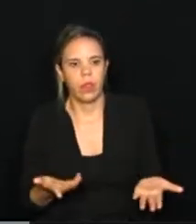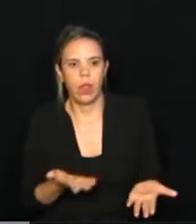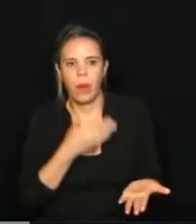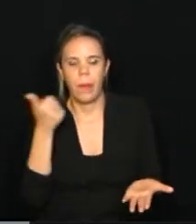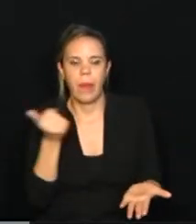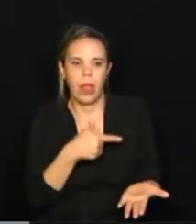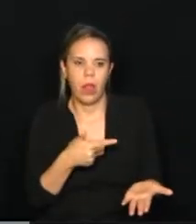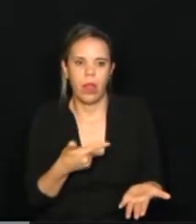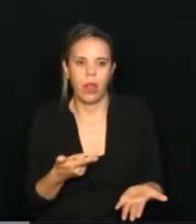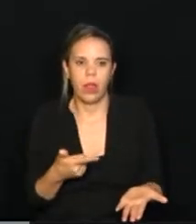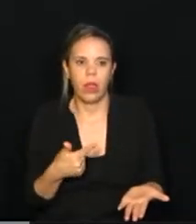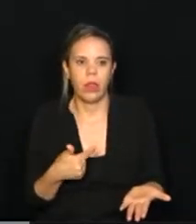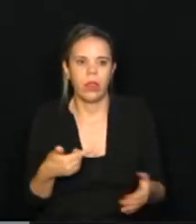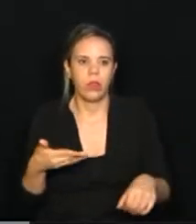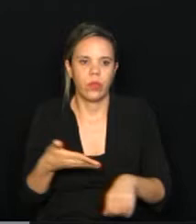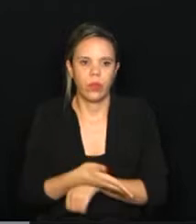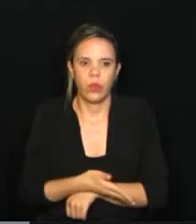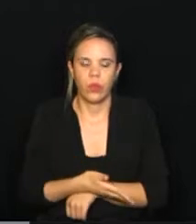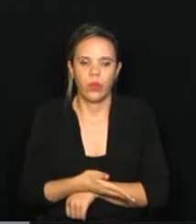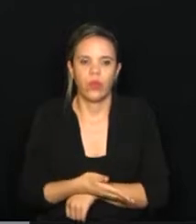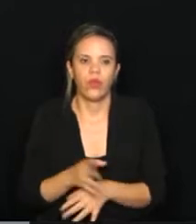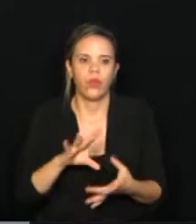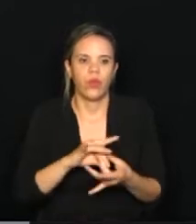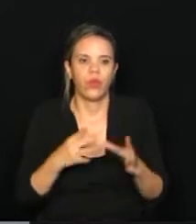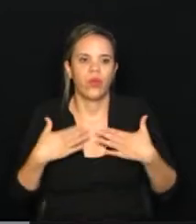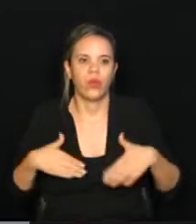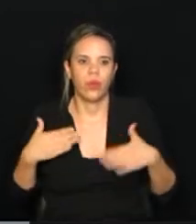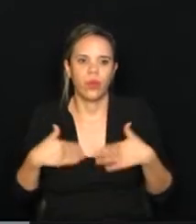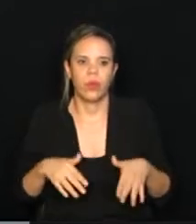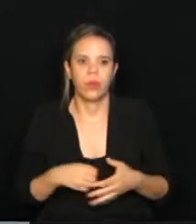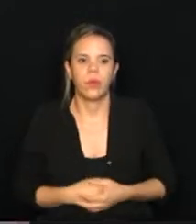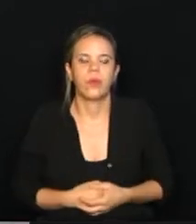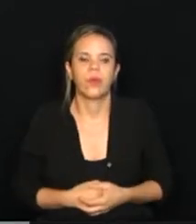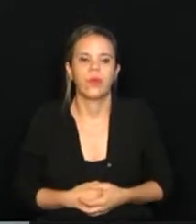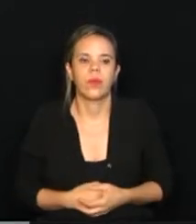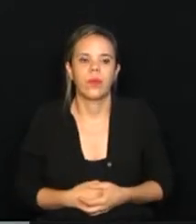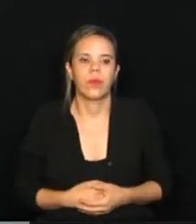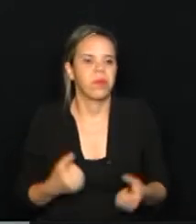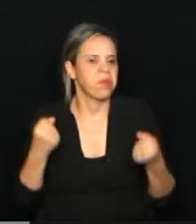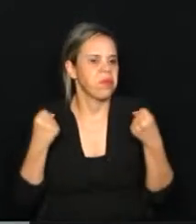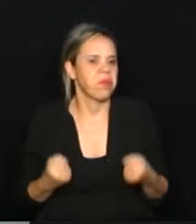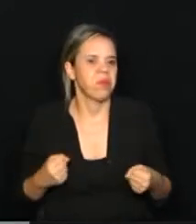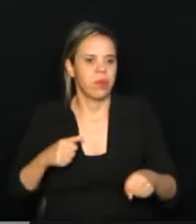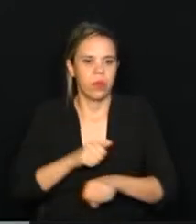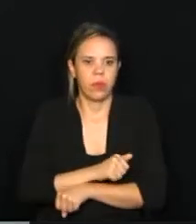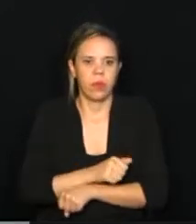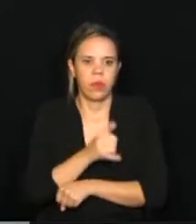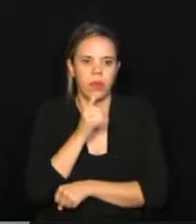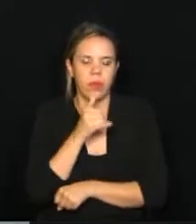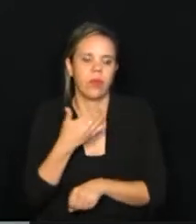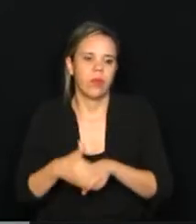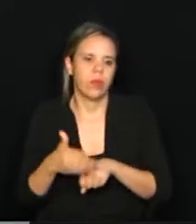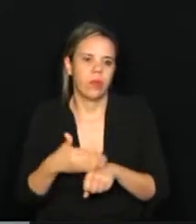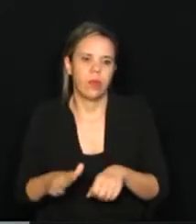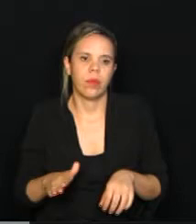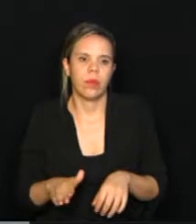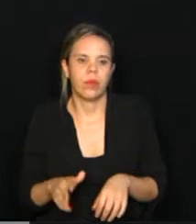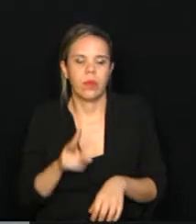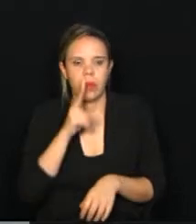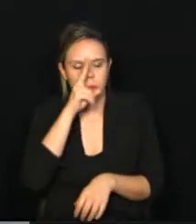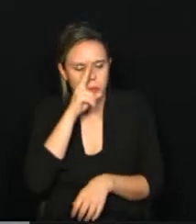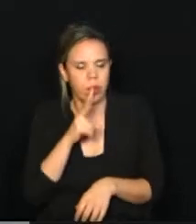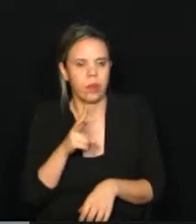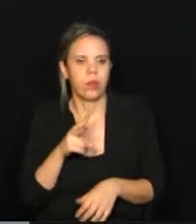melhor. Então a gente acaba entrando no jogo muito tranquila, sem muito peso, fora que os treinos são muito fortes, são